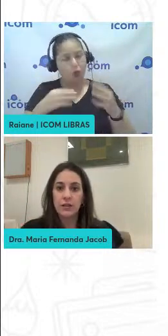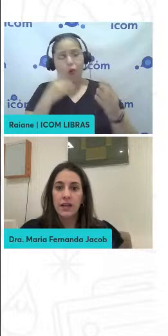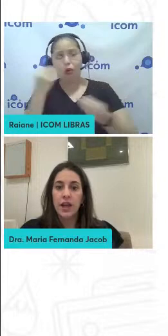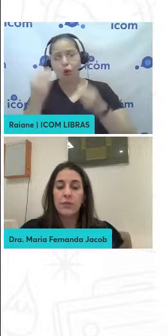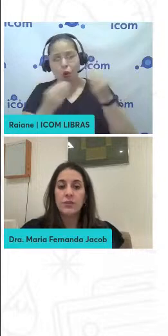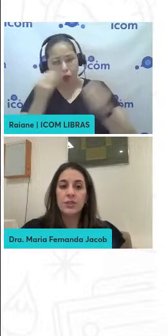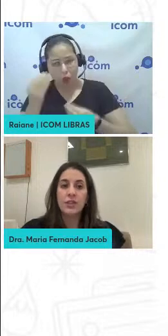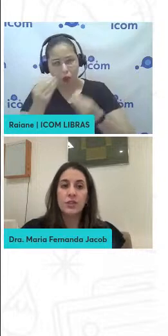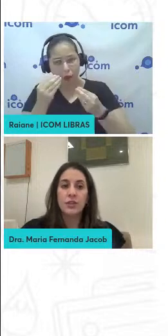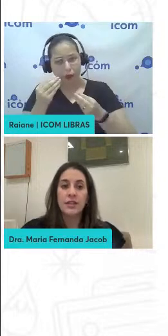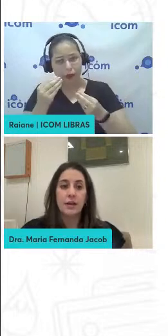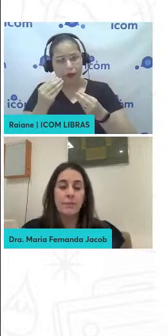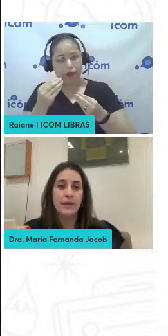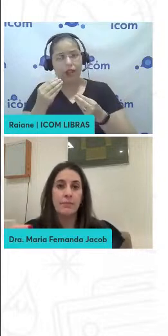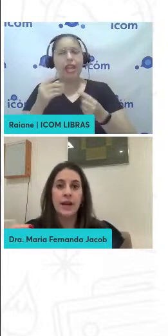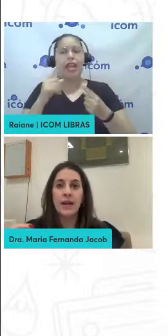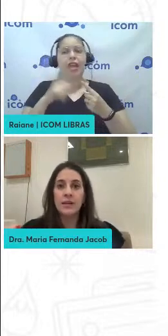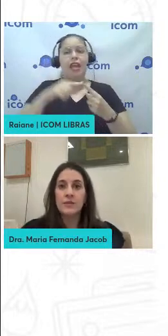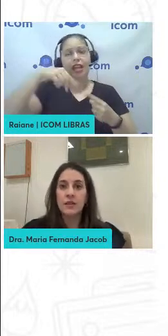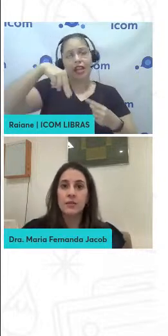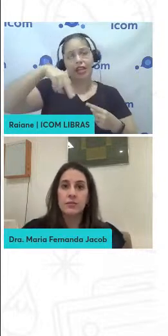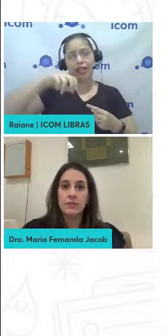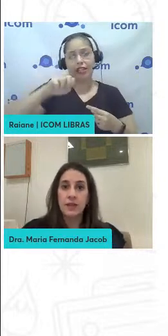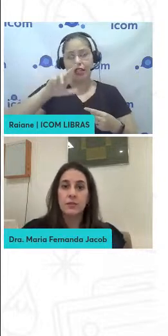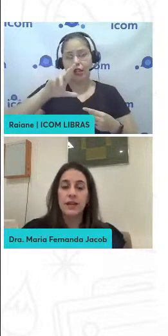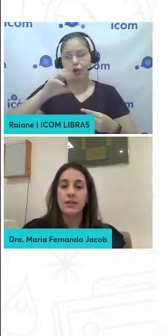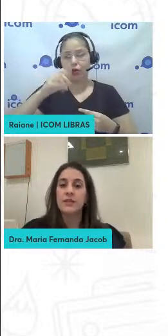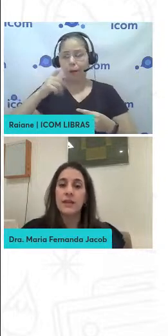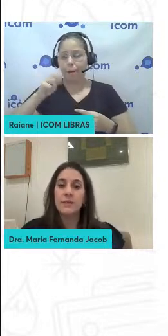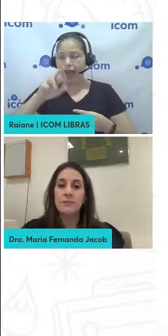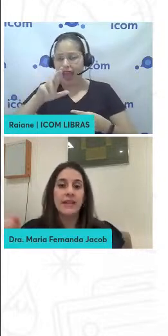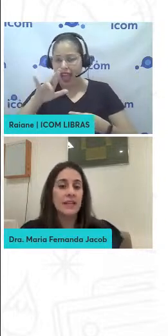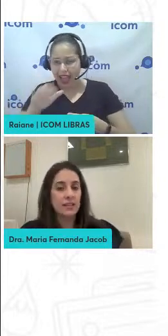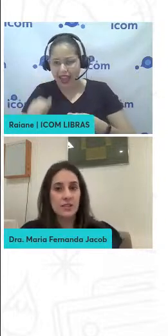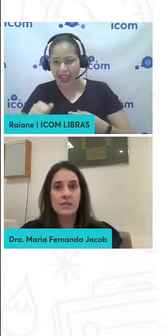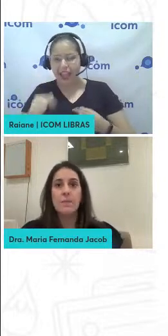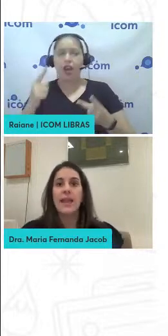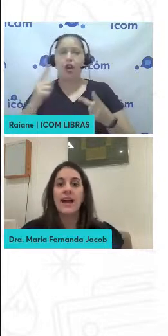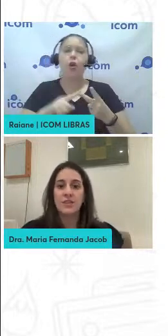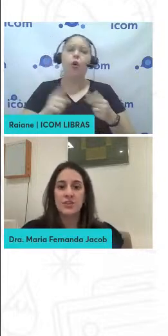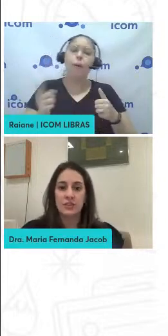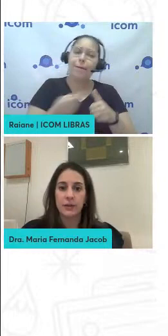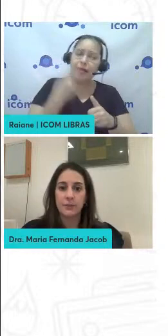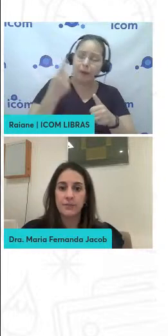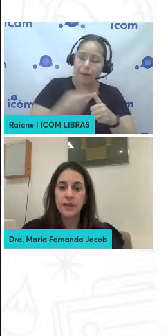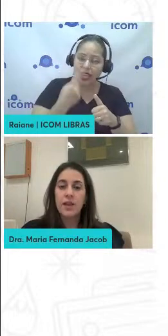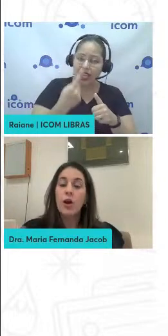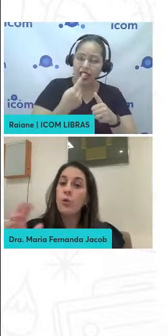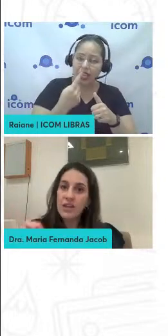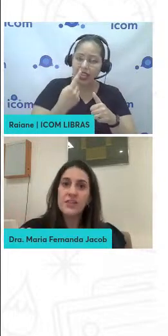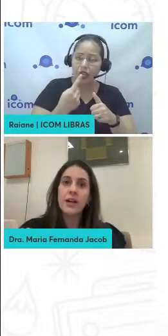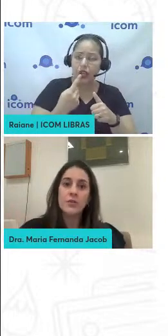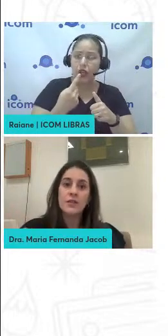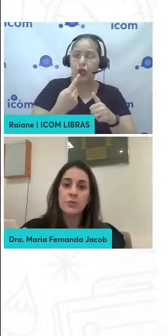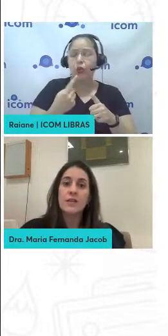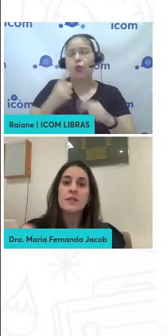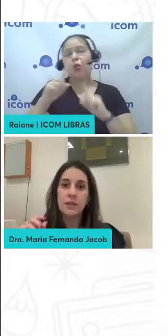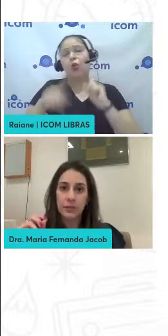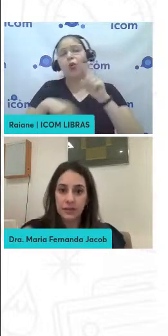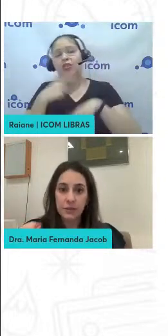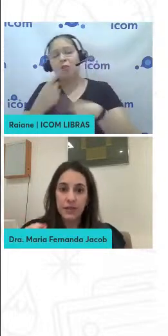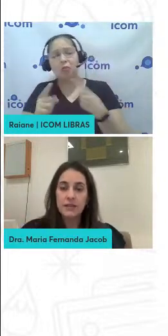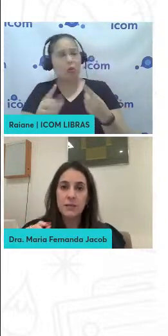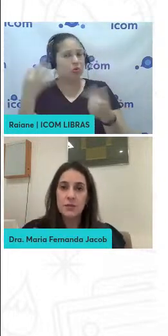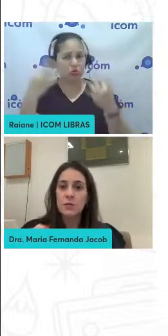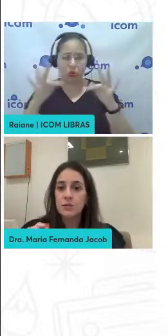neuropática? É uma dor crônica primária ou secundária? Quando ela é primária, ela é nociplástica. Ou é de causa